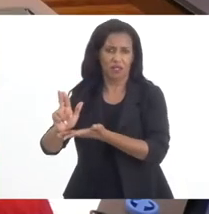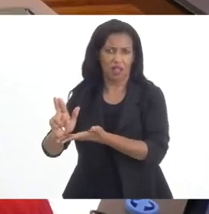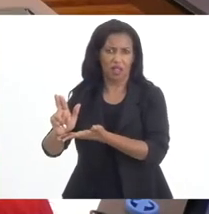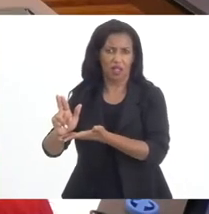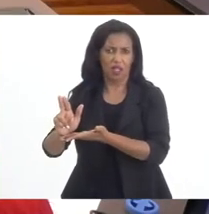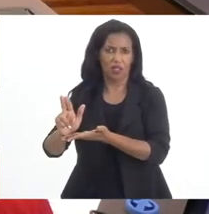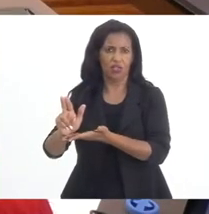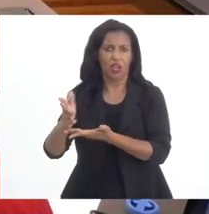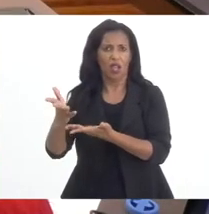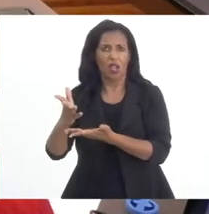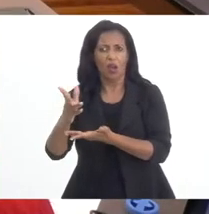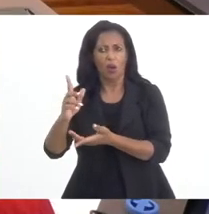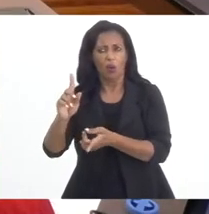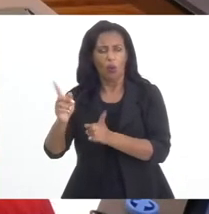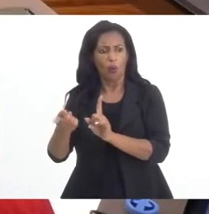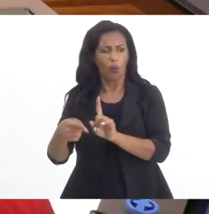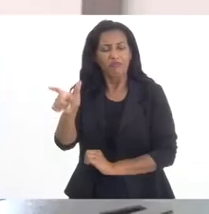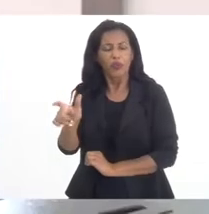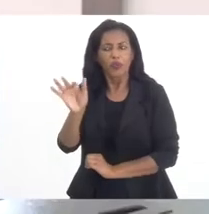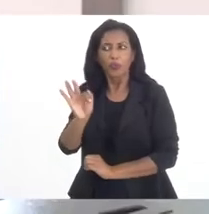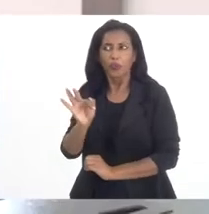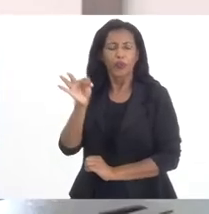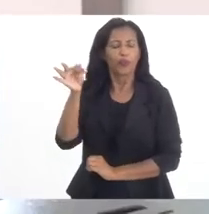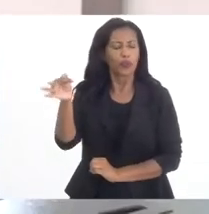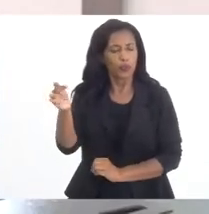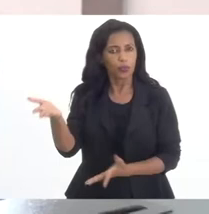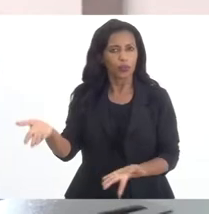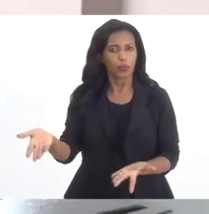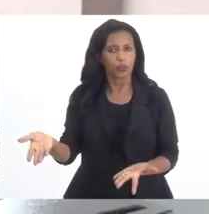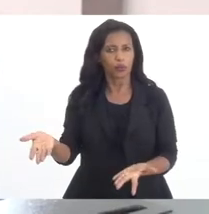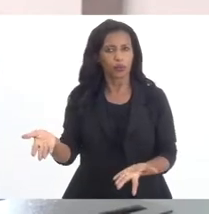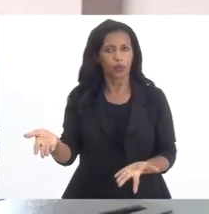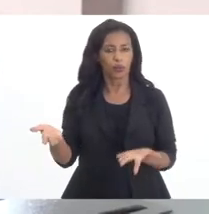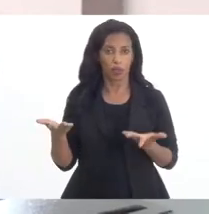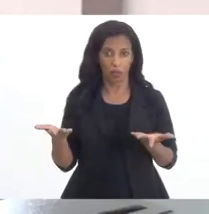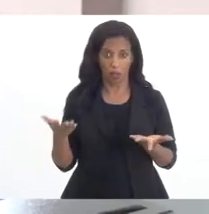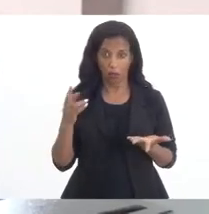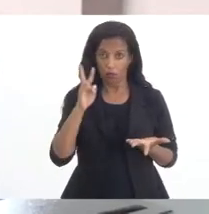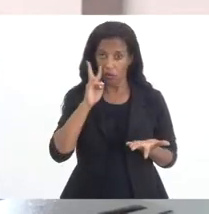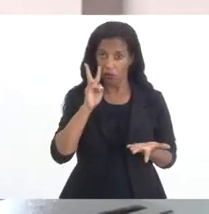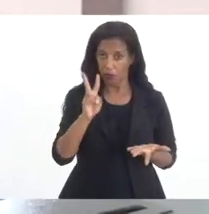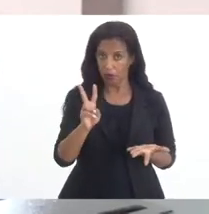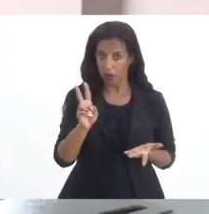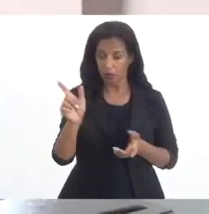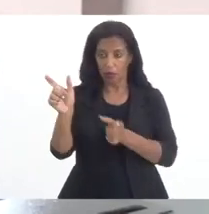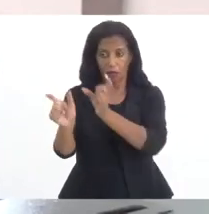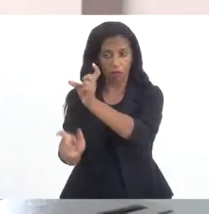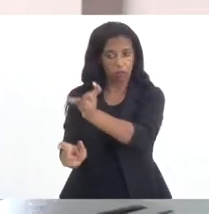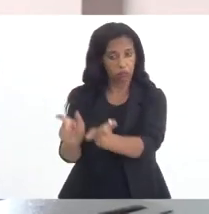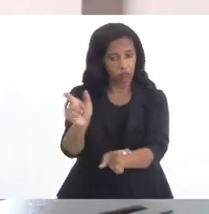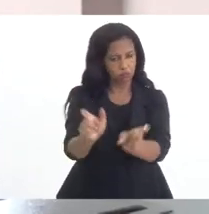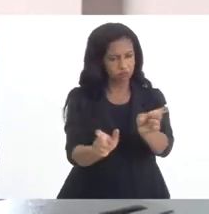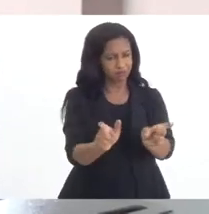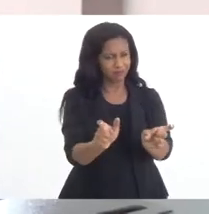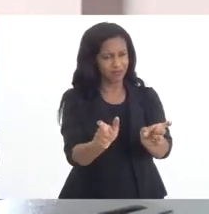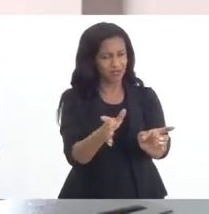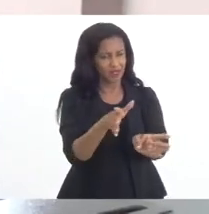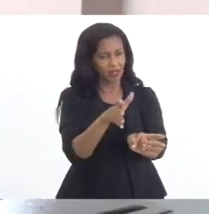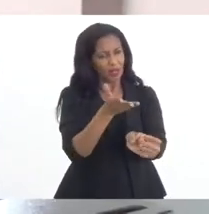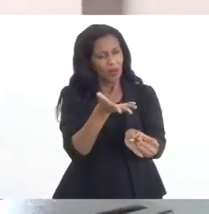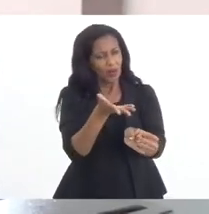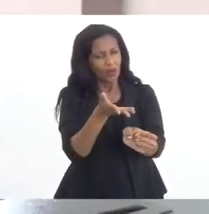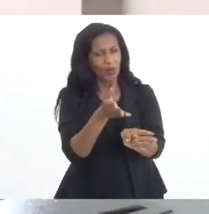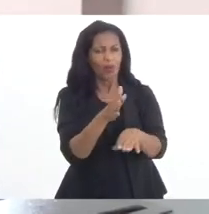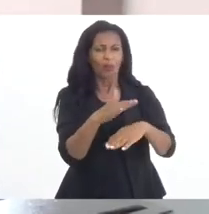para incorporar ela à UERJ. Então, a gente tem que olhar para essas pessoas com atenção, assim, com